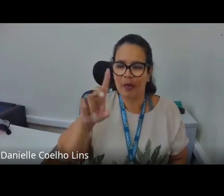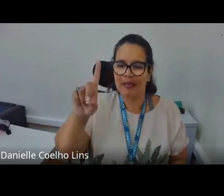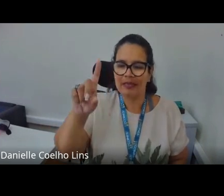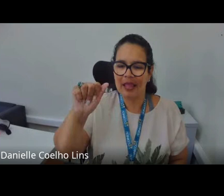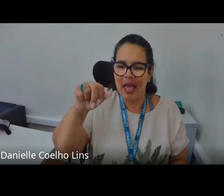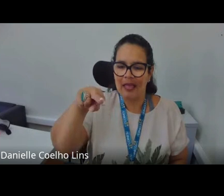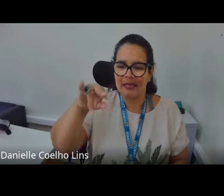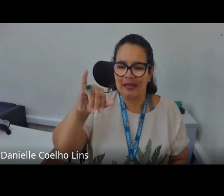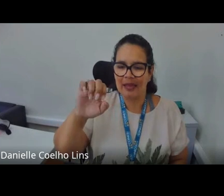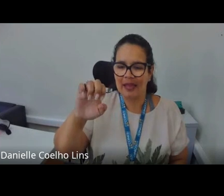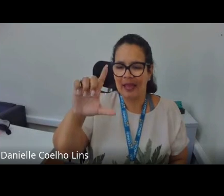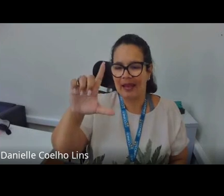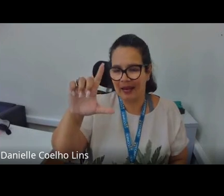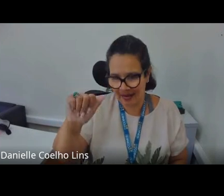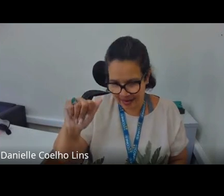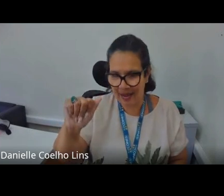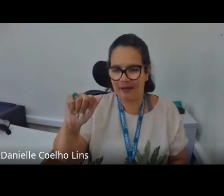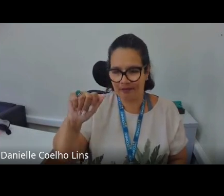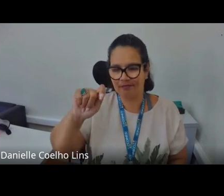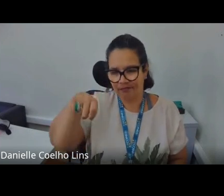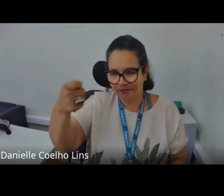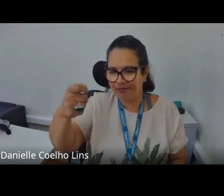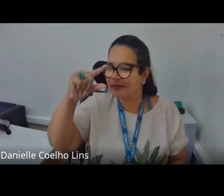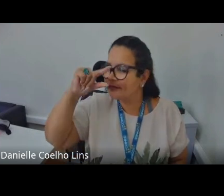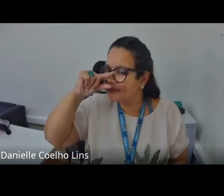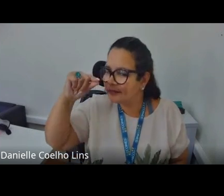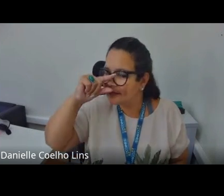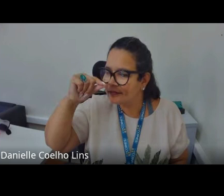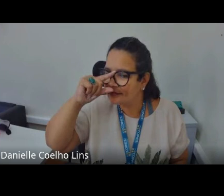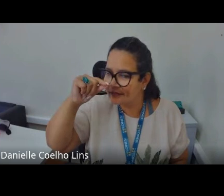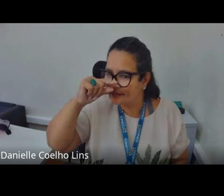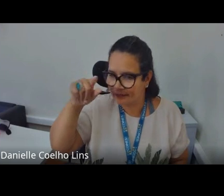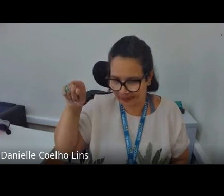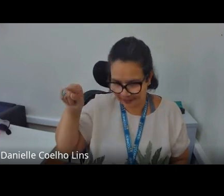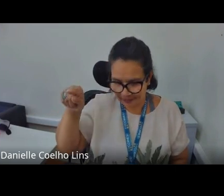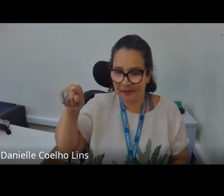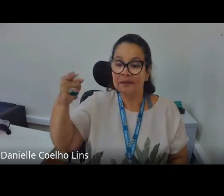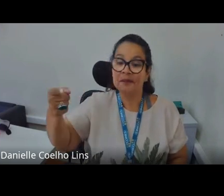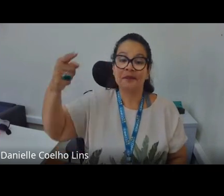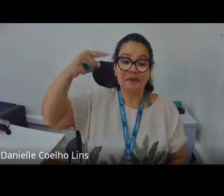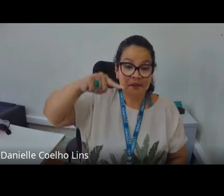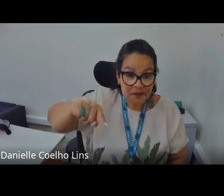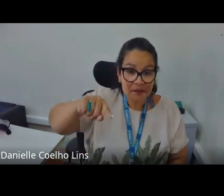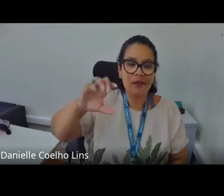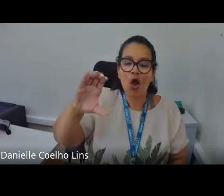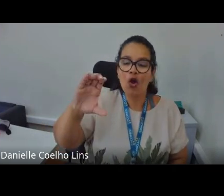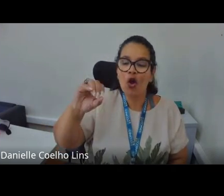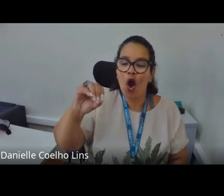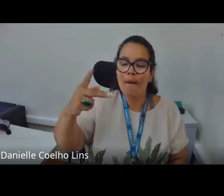A nossa diretora é a Daniela, o sinal dela é esse.